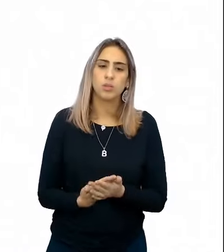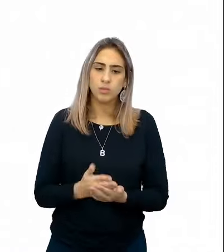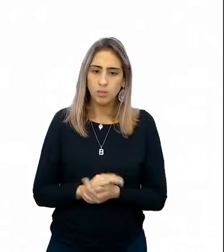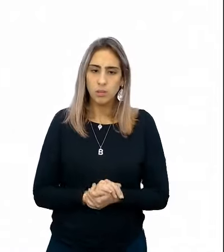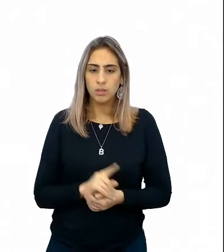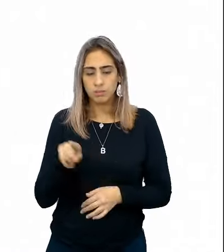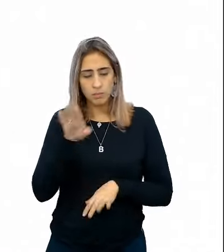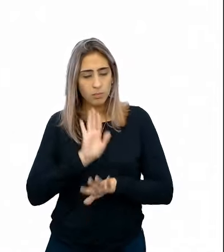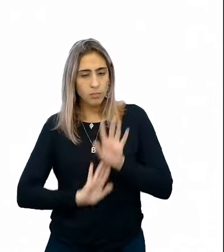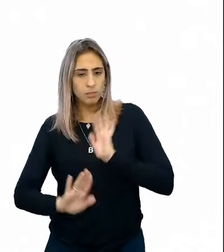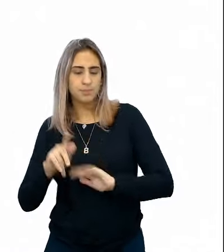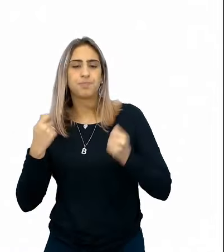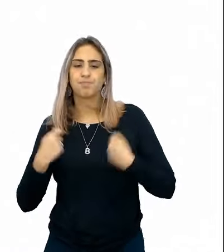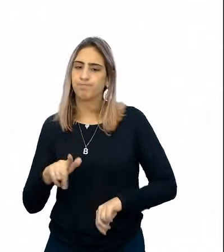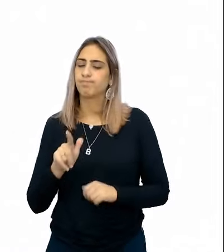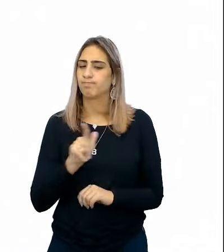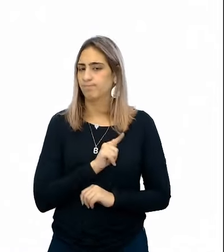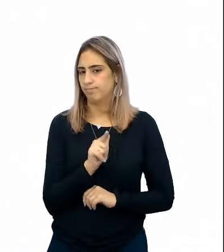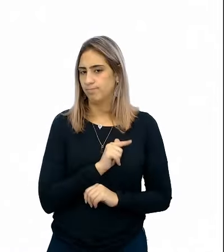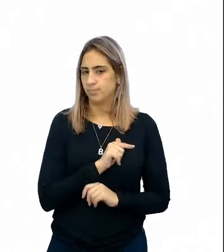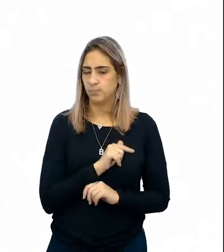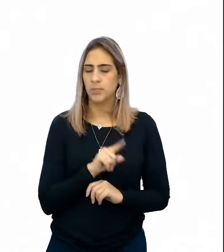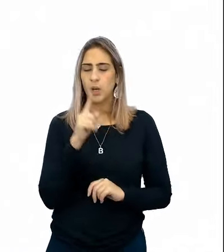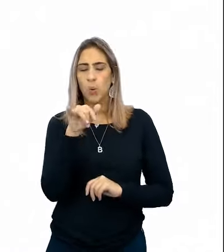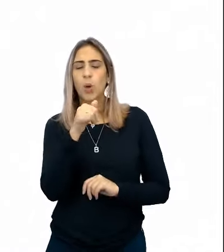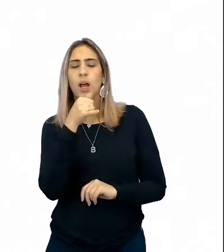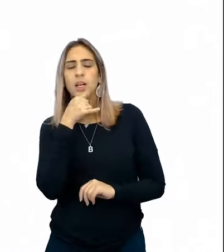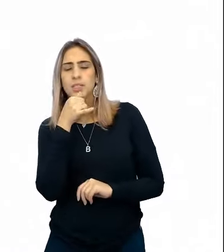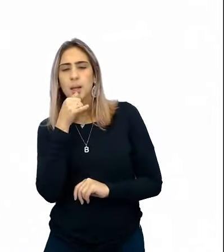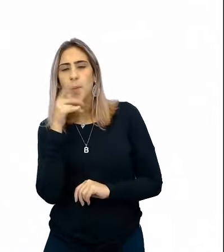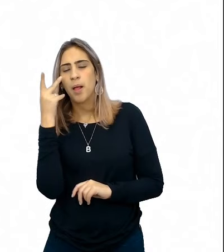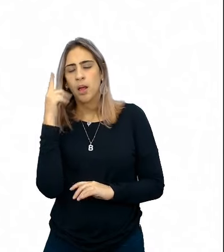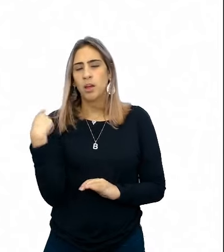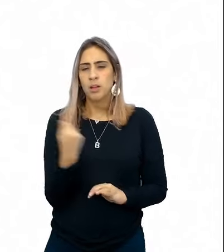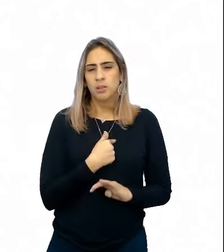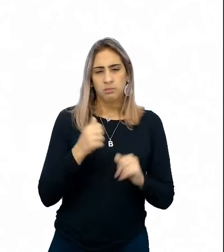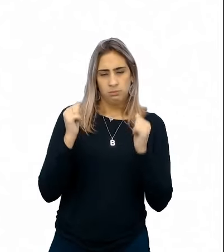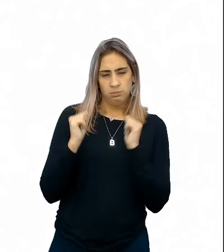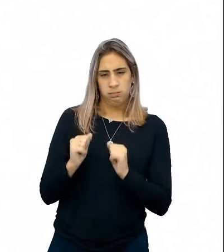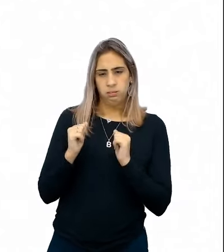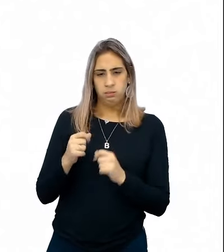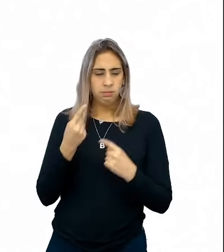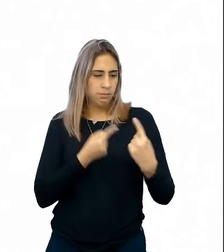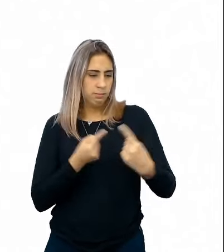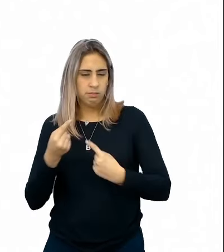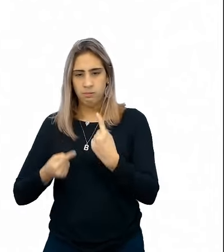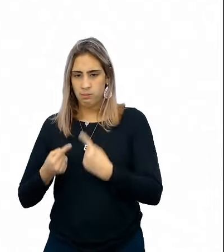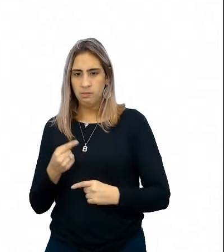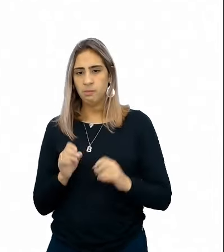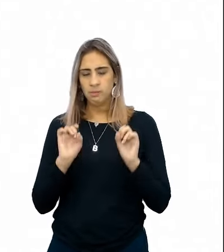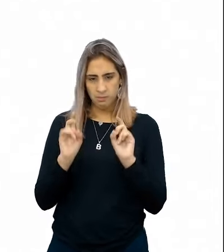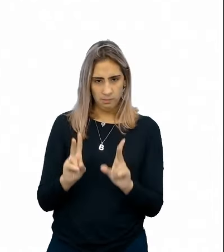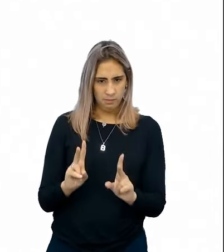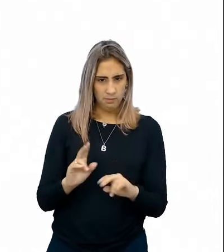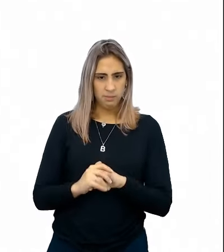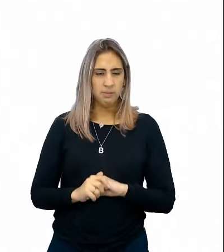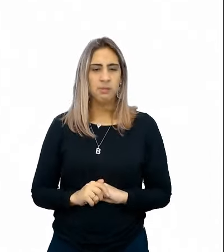Esse é um cuidado que precisamos ter. Aqui é um exemplo para que a gente possa discutir, certo?